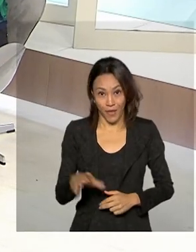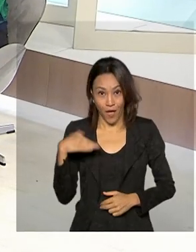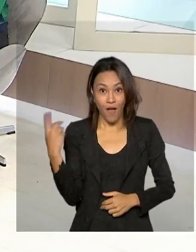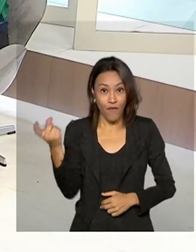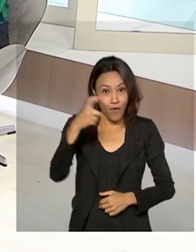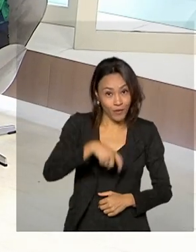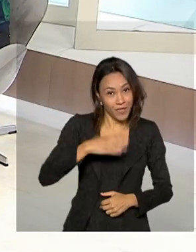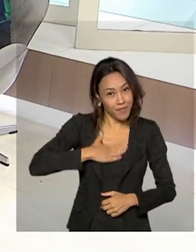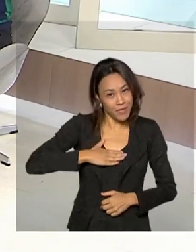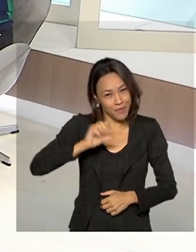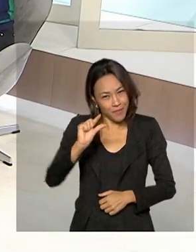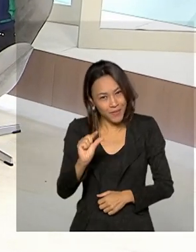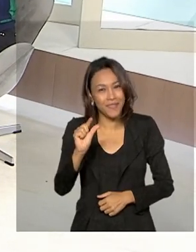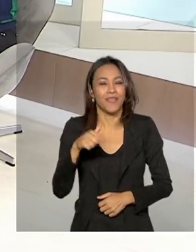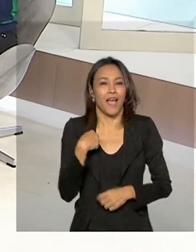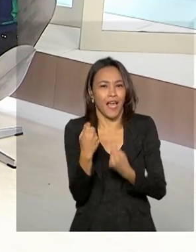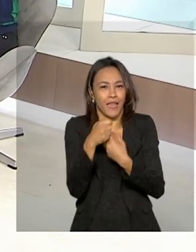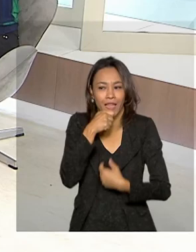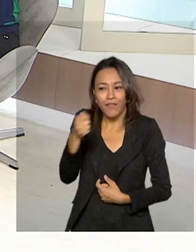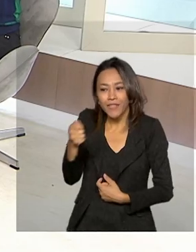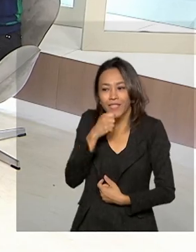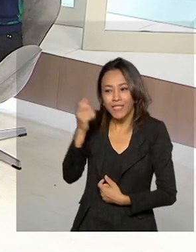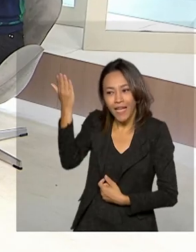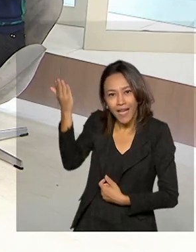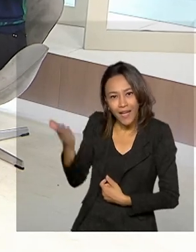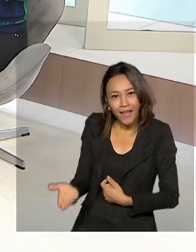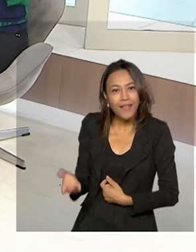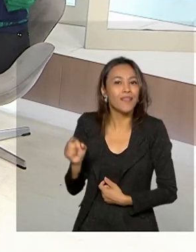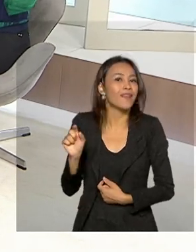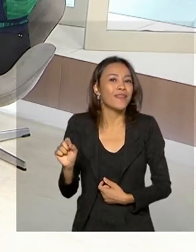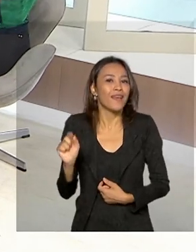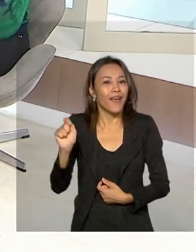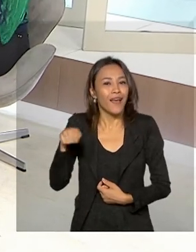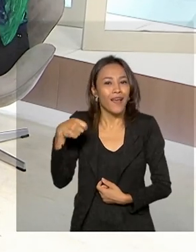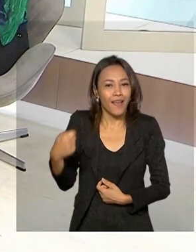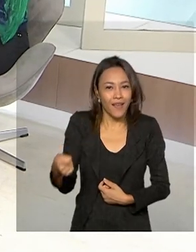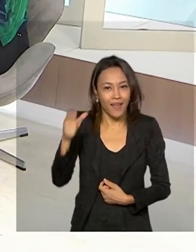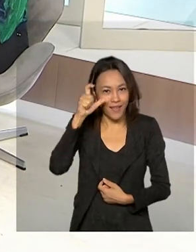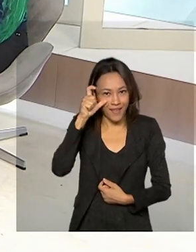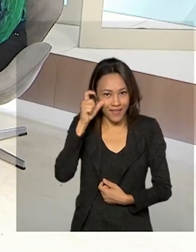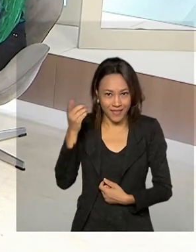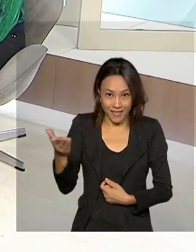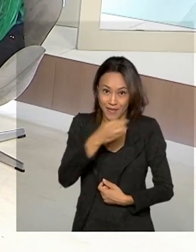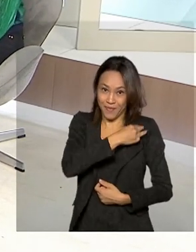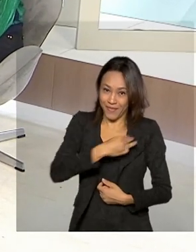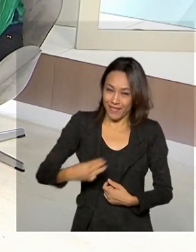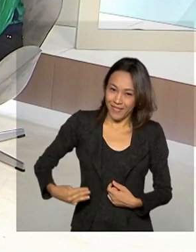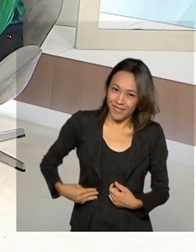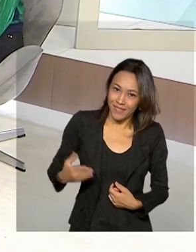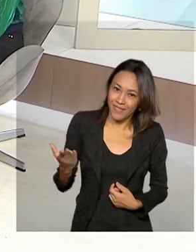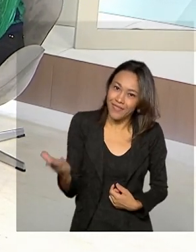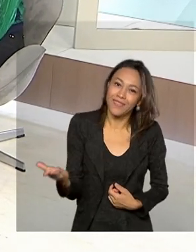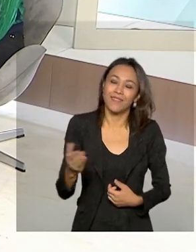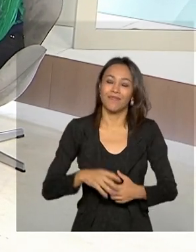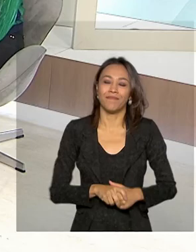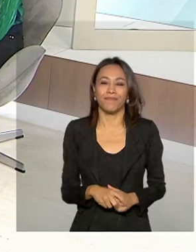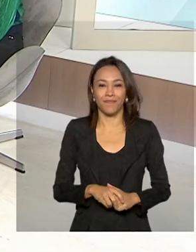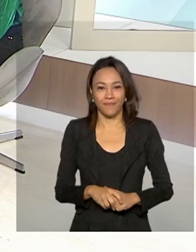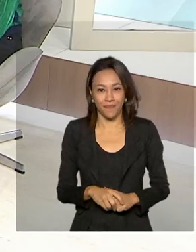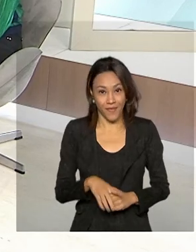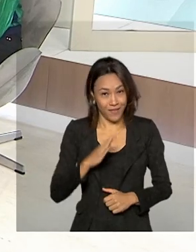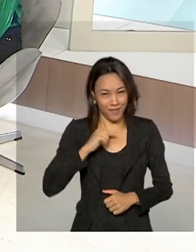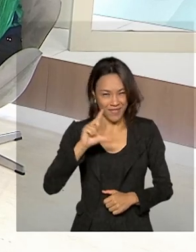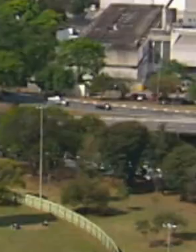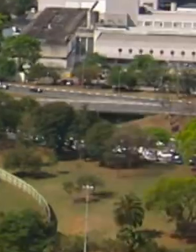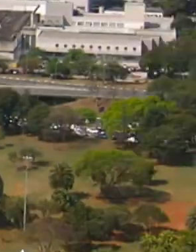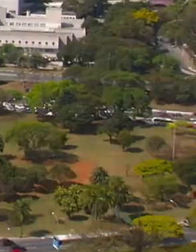Voltamos em instantes. A nossa entrevistada do Brasil em Pauta é a ministra da Mulher, da Família e dos Direitos Humanos, Damaris Alves. Não